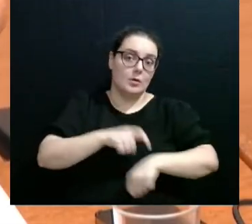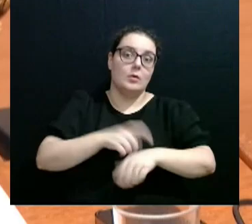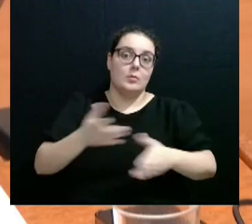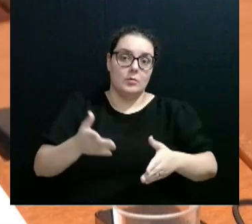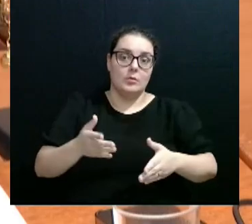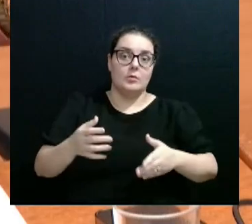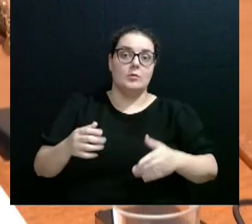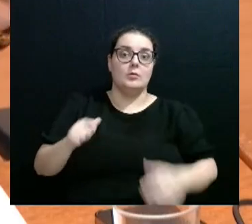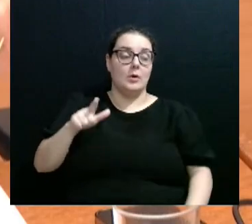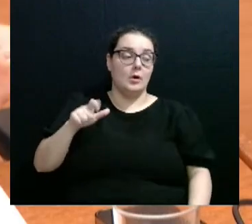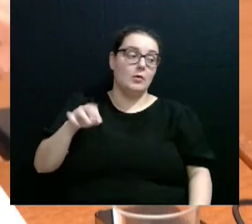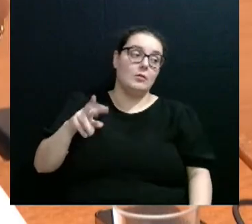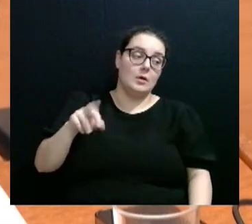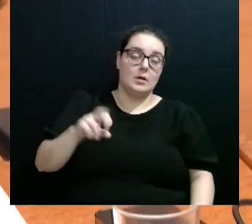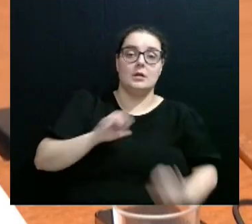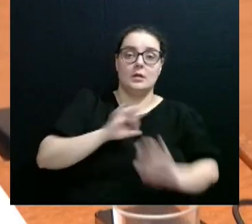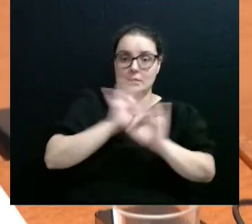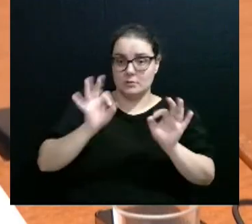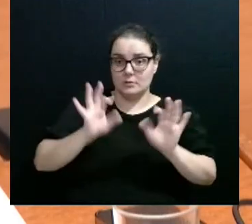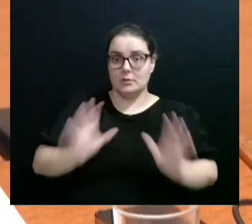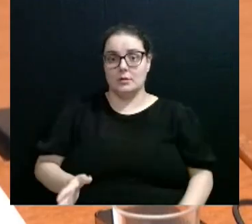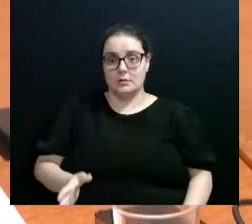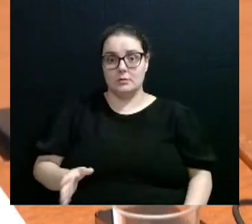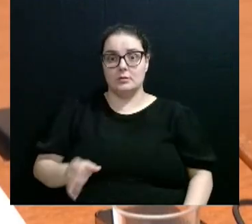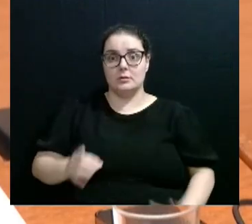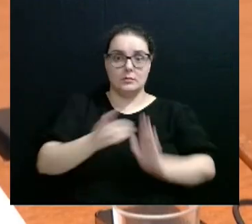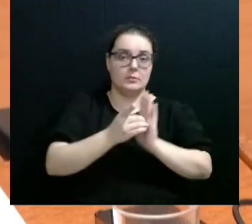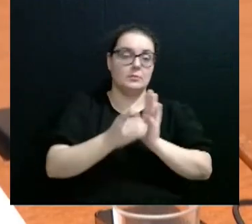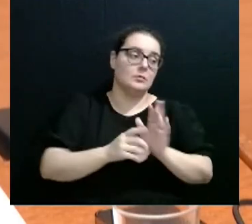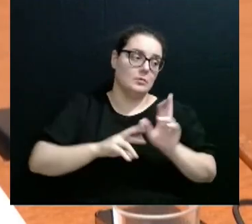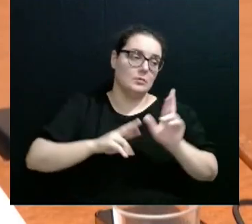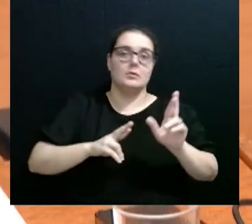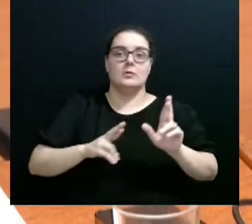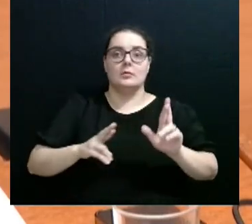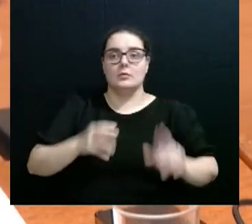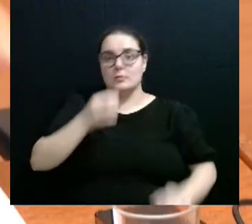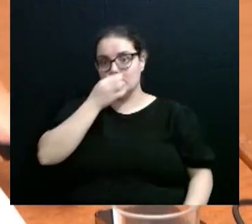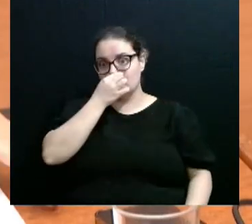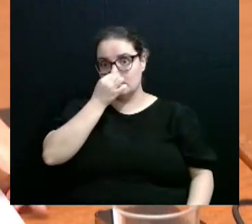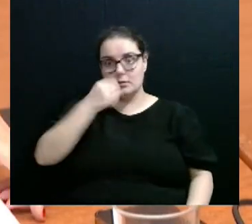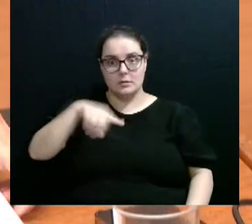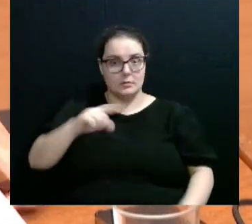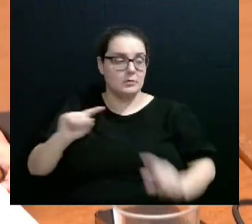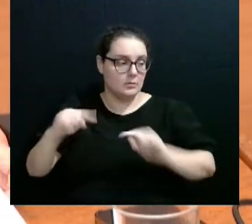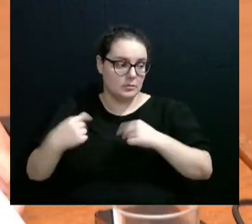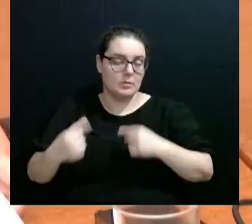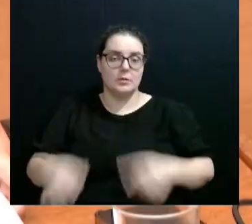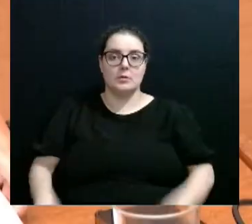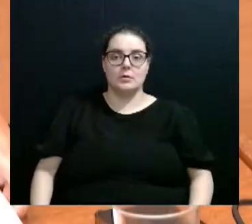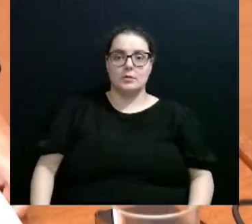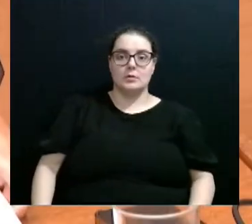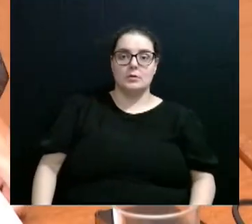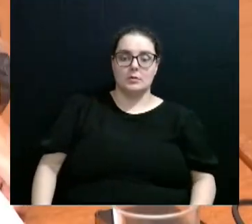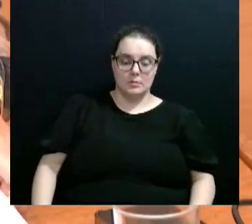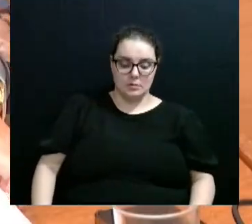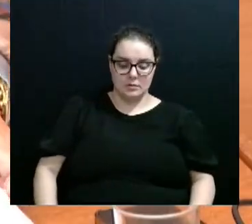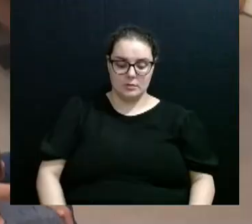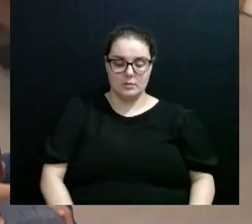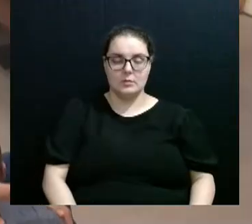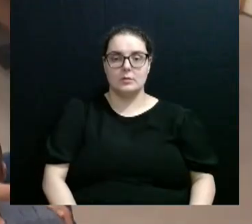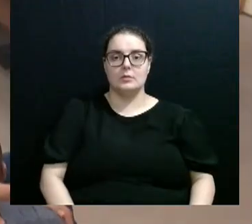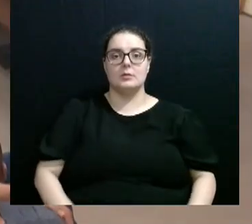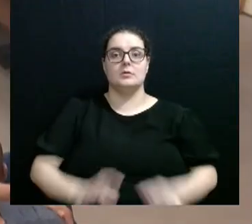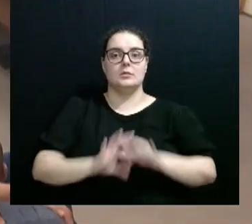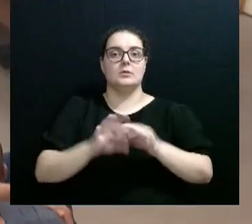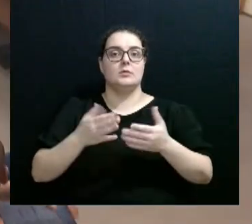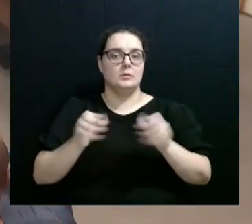ao decreto, eu espero que você nos provoque aqui, tá? A gente deixa a nossa minuta de lei mais redondinha também, tá bom? Pessoal,